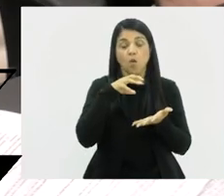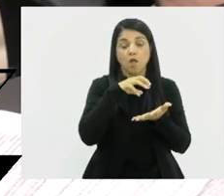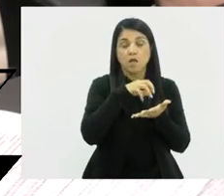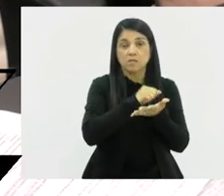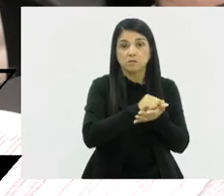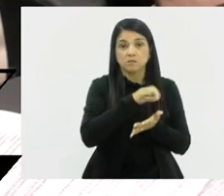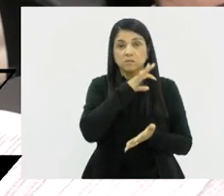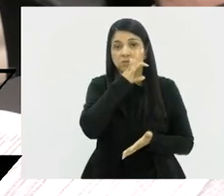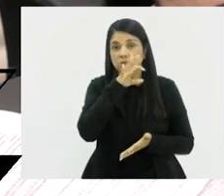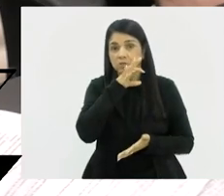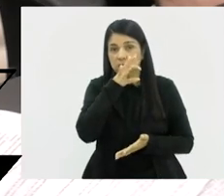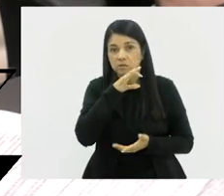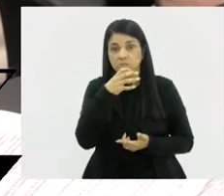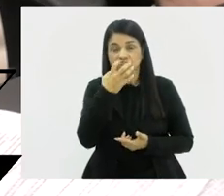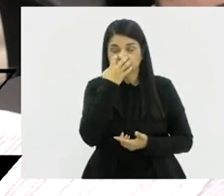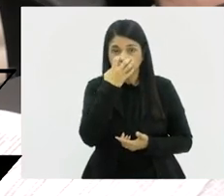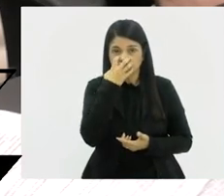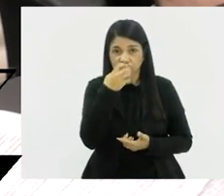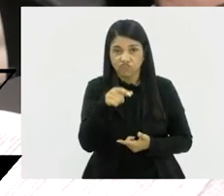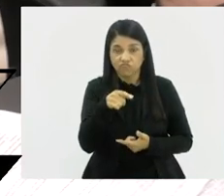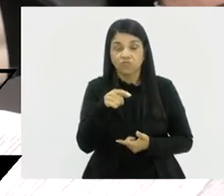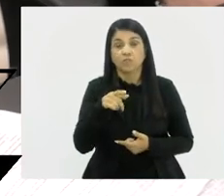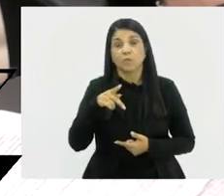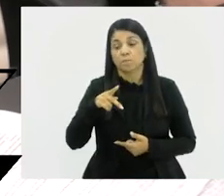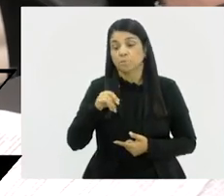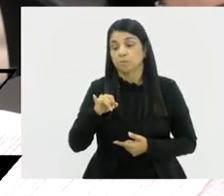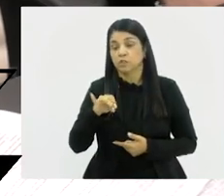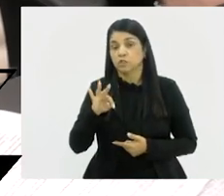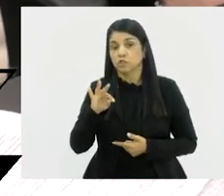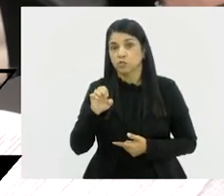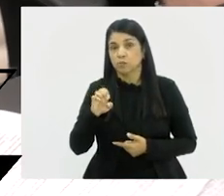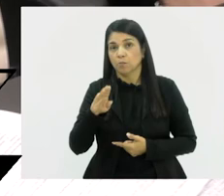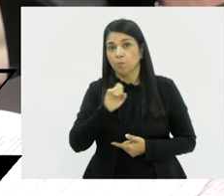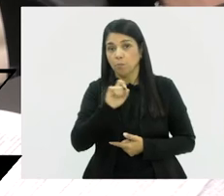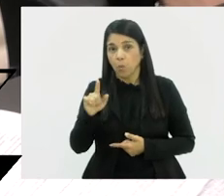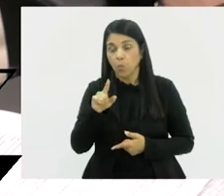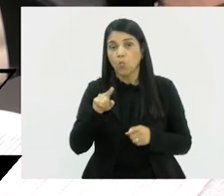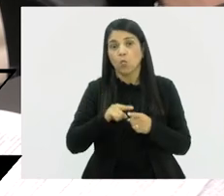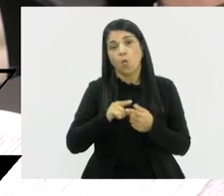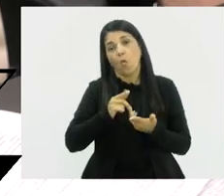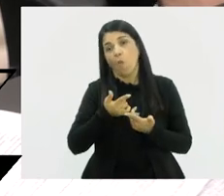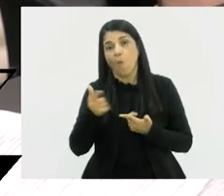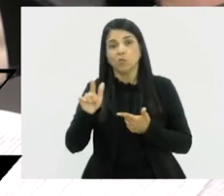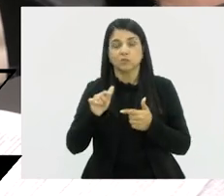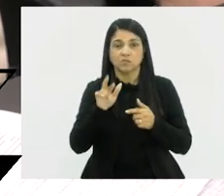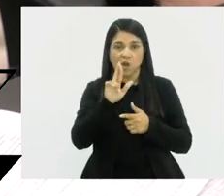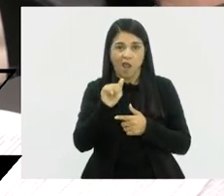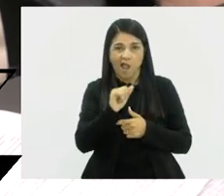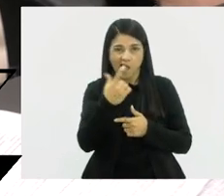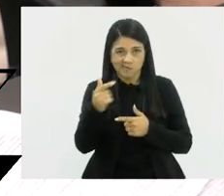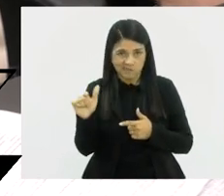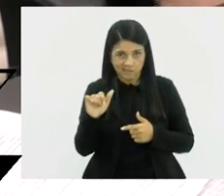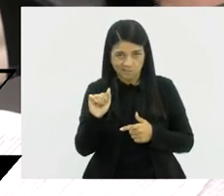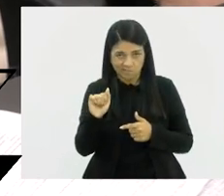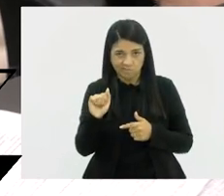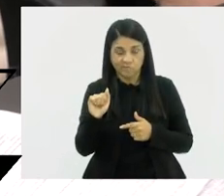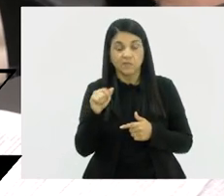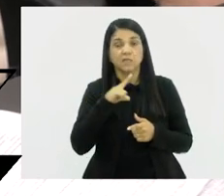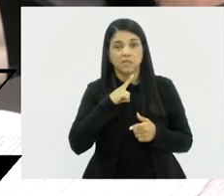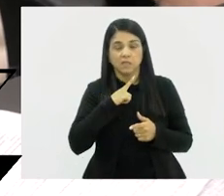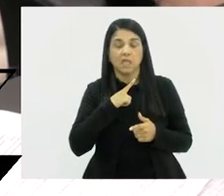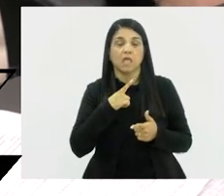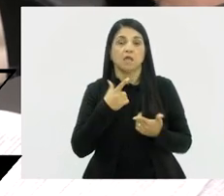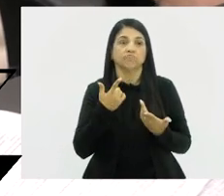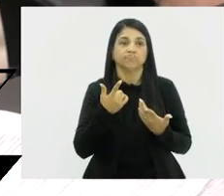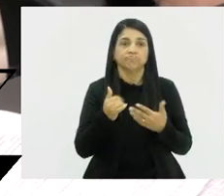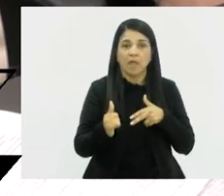cães pitbull ou raça derivada e ainda o auto de infração. Então, claramente, as